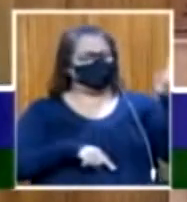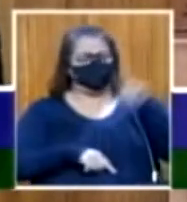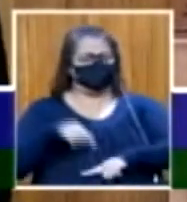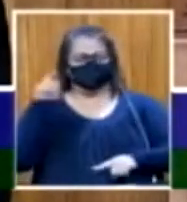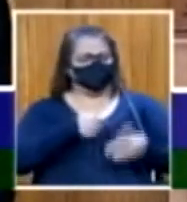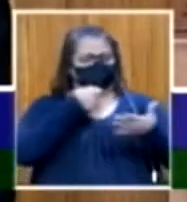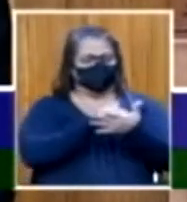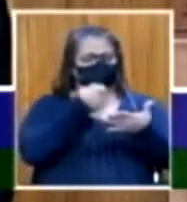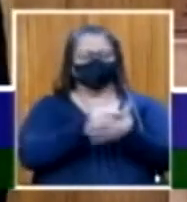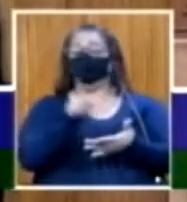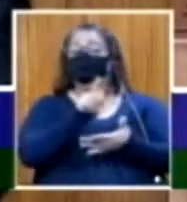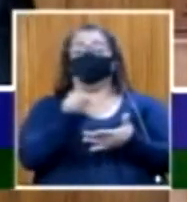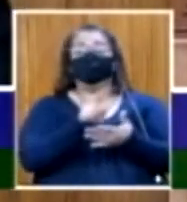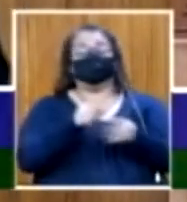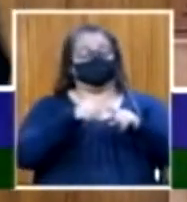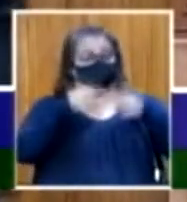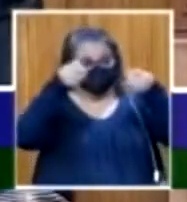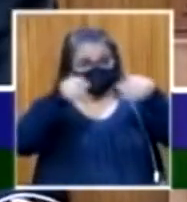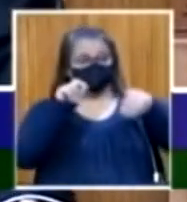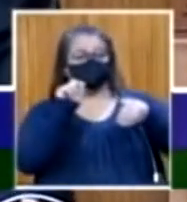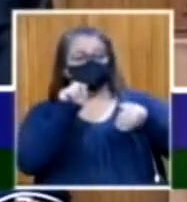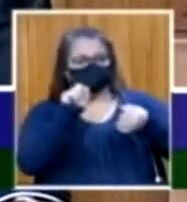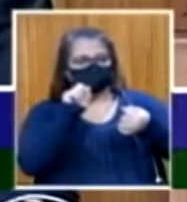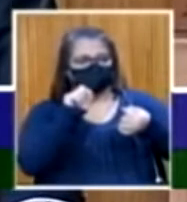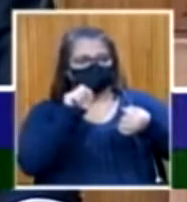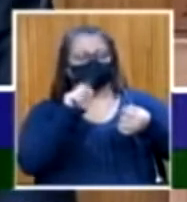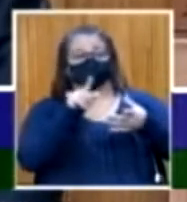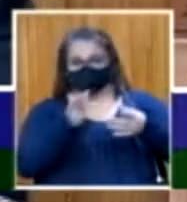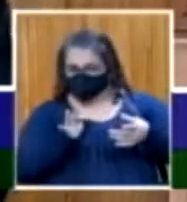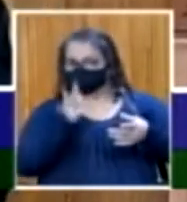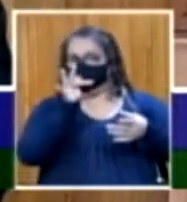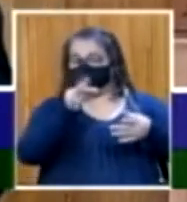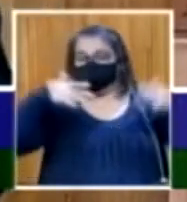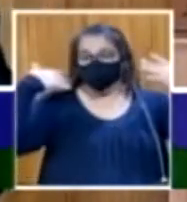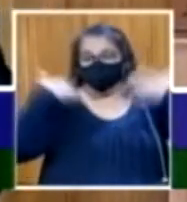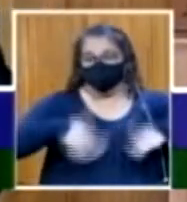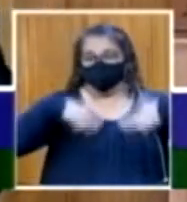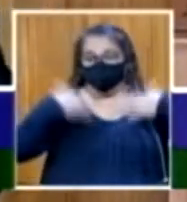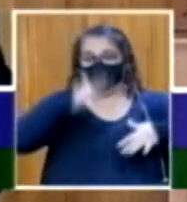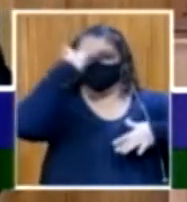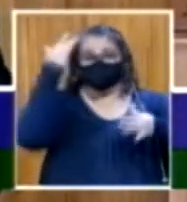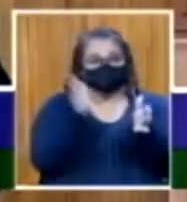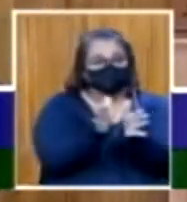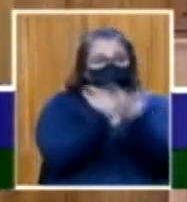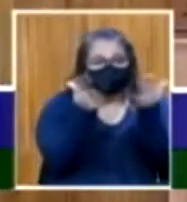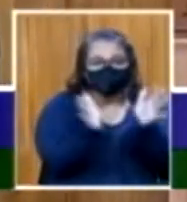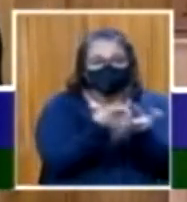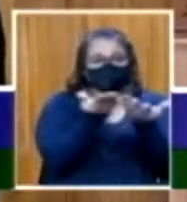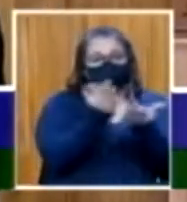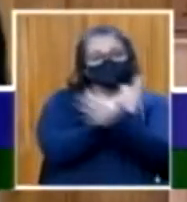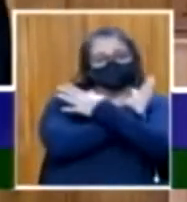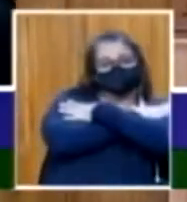será tributado na distribuição de lucro. Nós estamos falando que essa conta vai chegar naquele que não